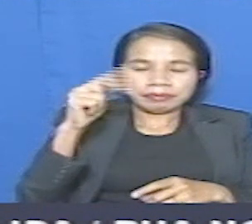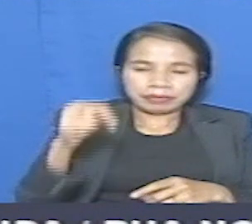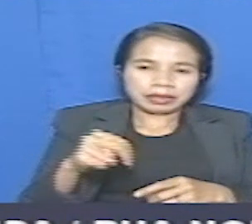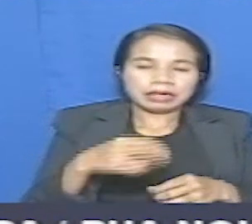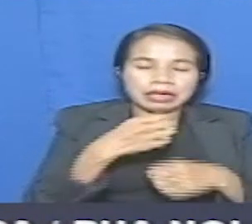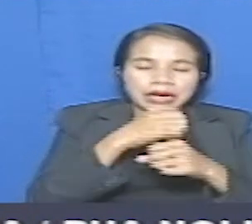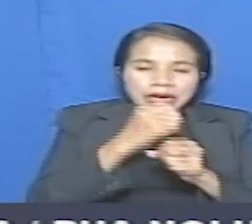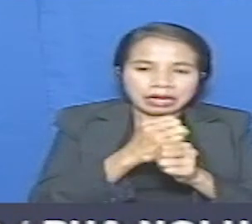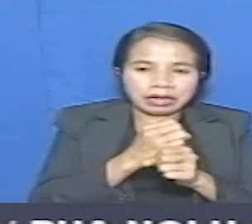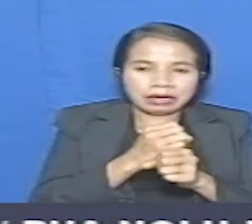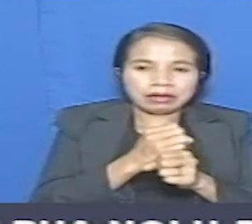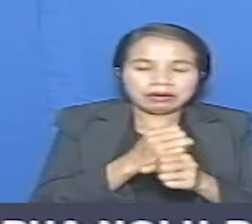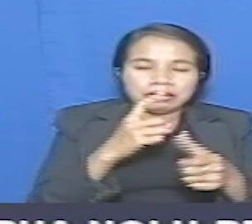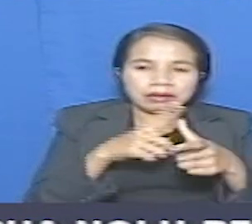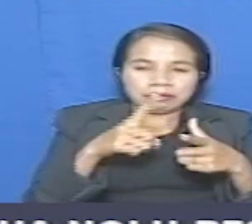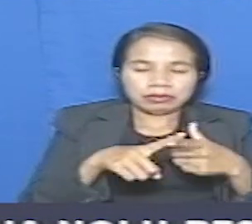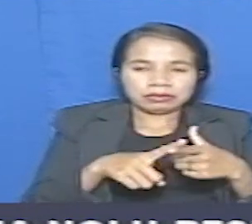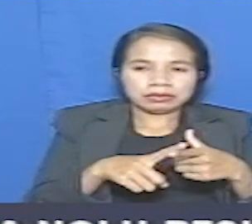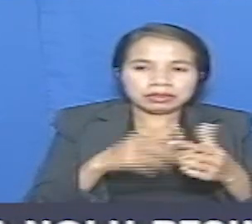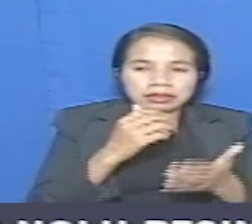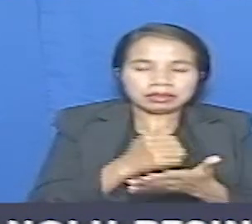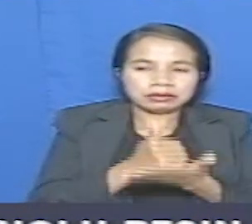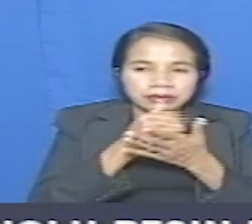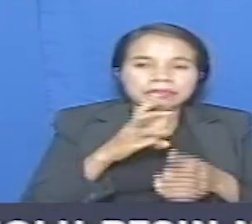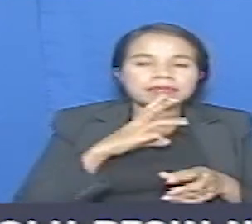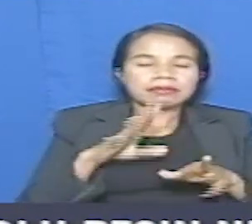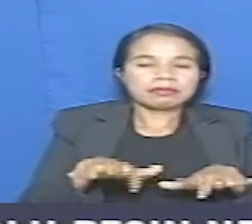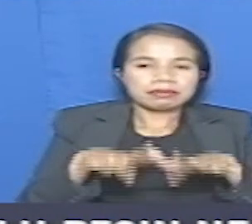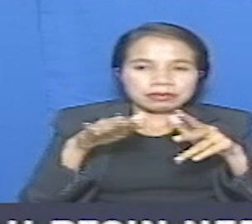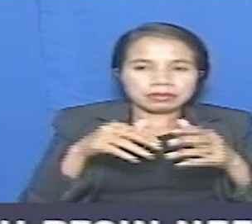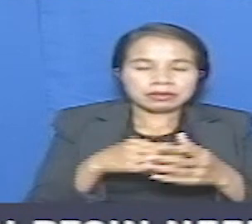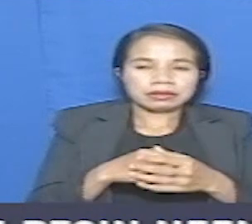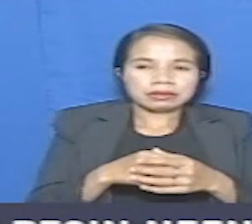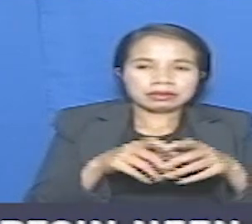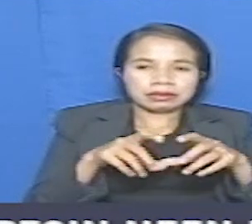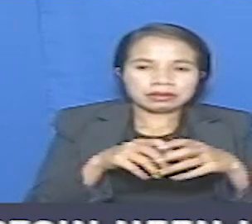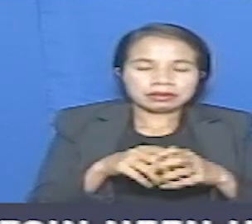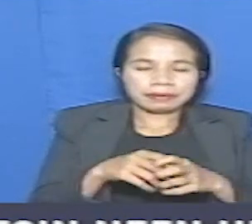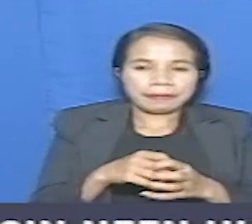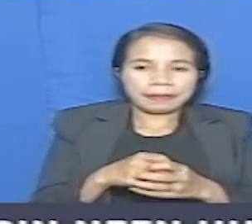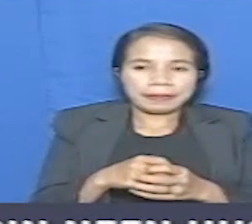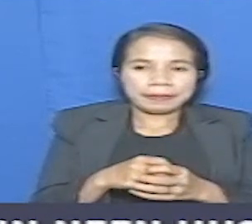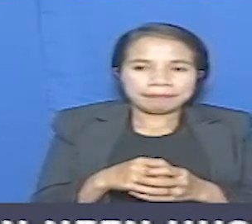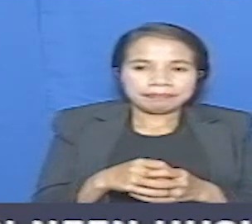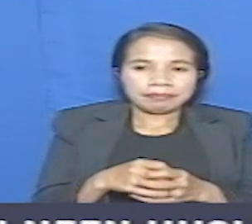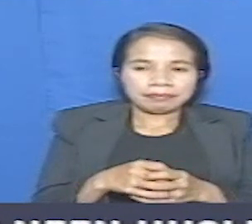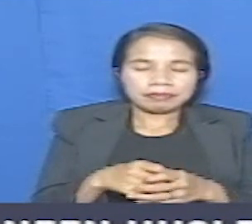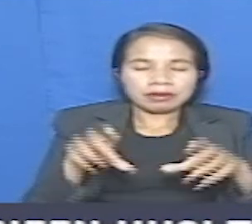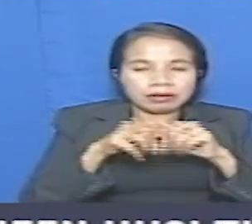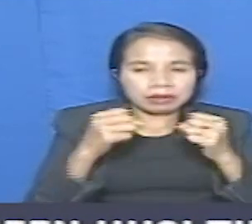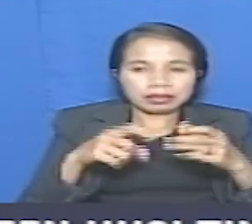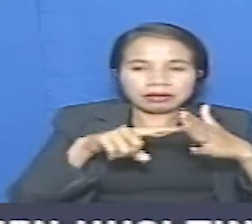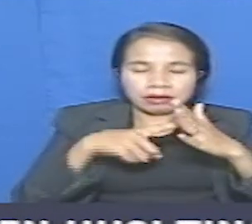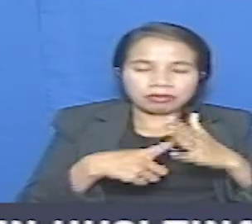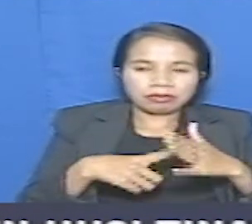Dané, acontece inundação, então cano be atu hatama mai tanki nene cano kotuki antong hahu